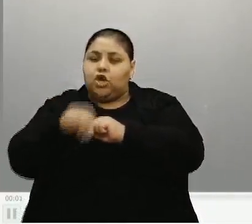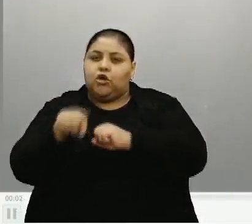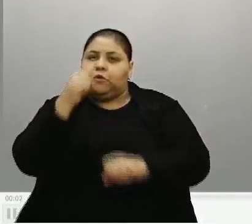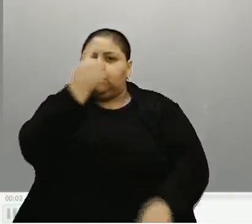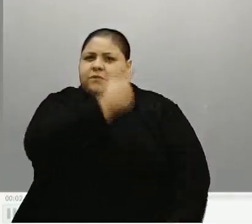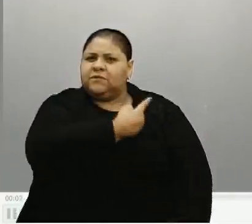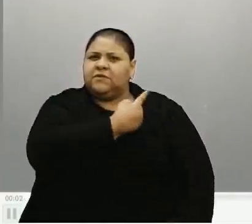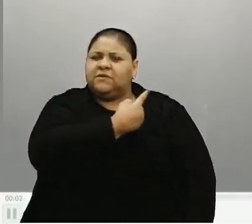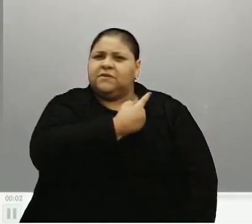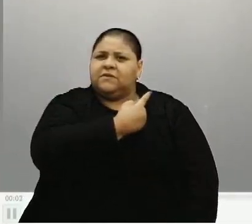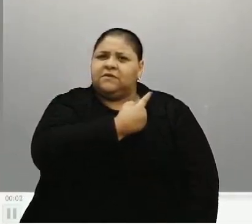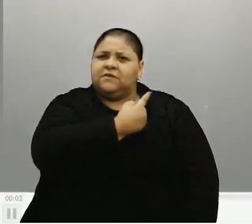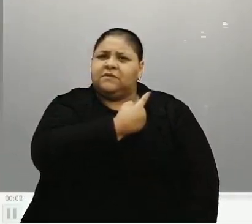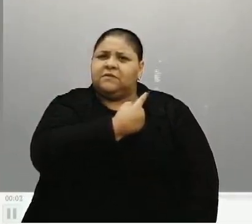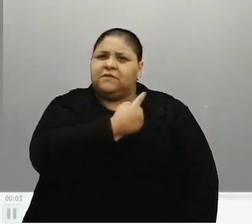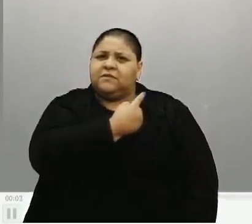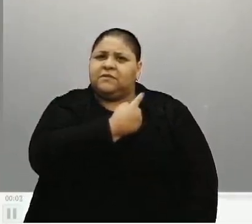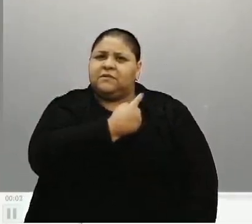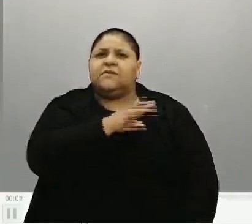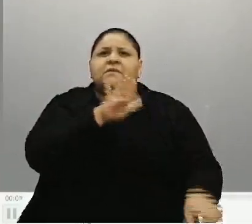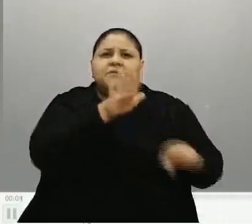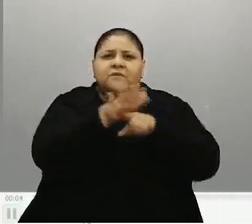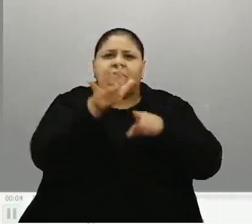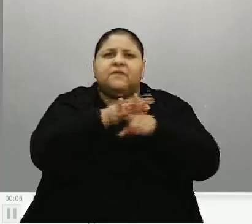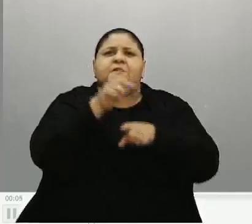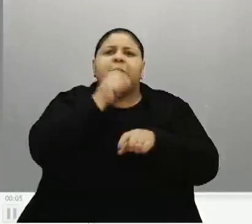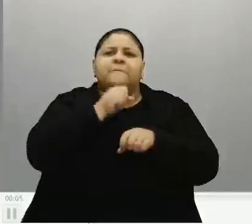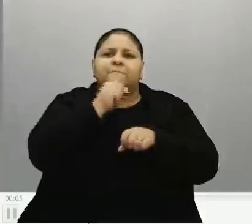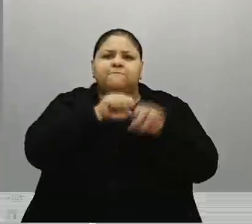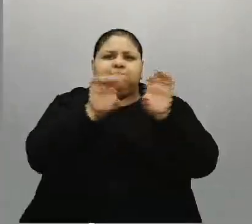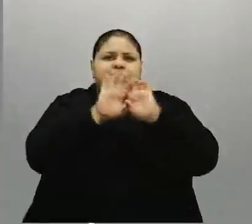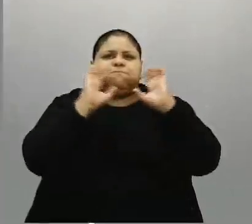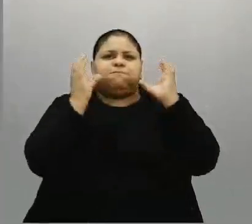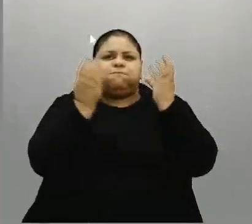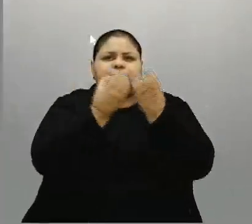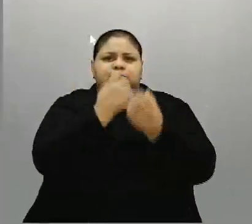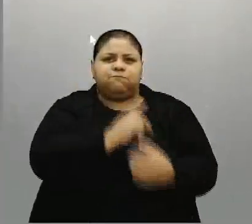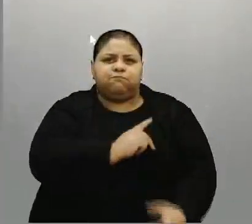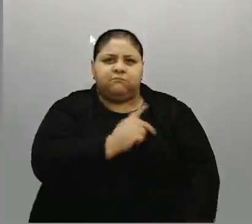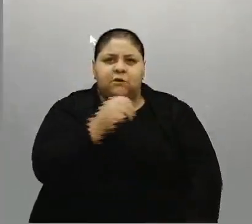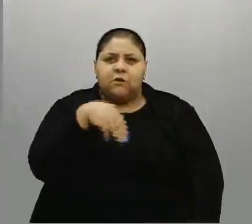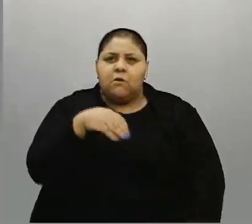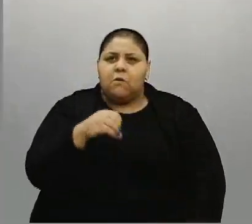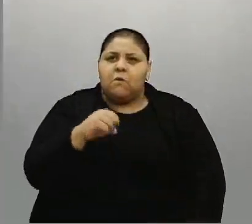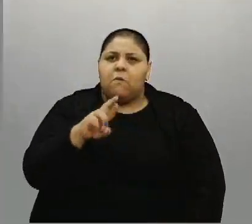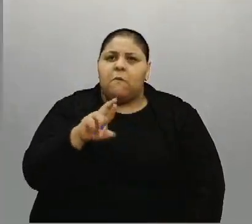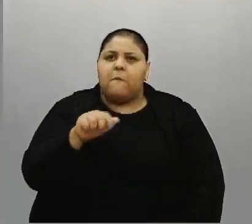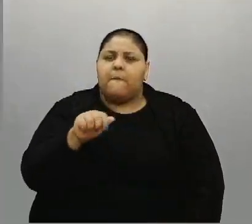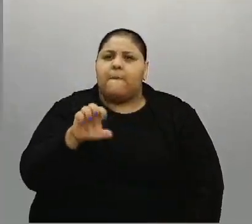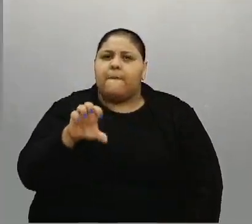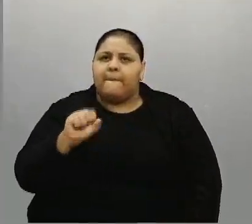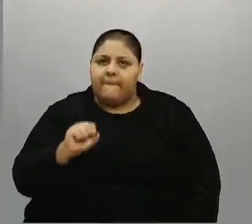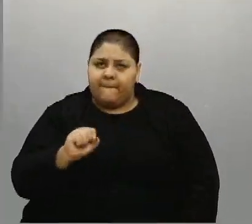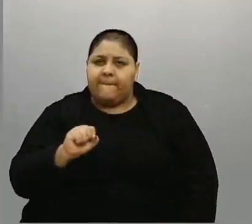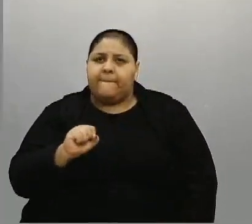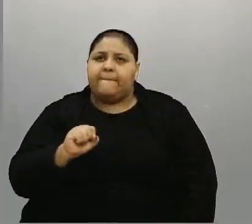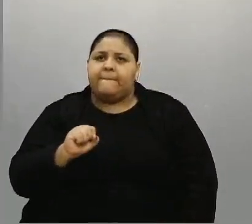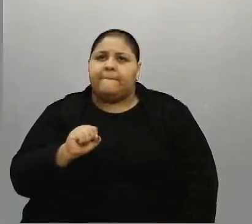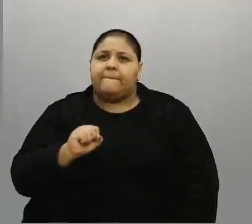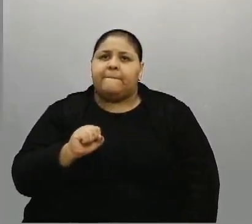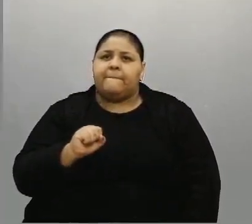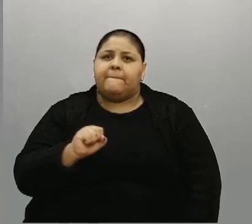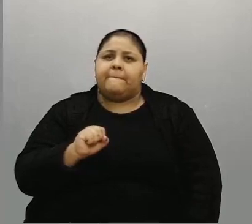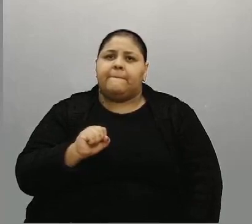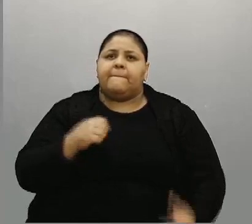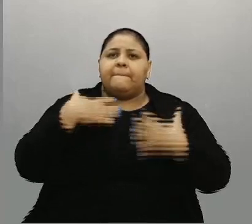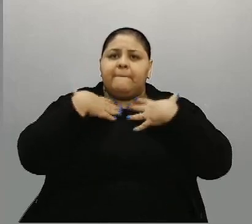Beltrão de Queiroz, né, é uma demanda antiga da comunidade, presidente Moraes, pessoal no Mosaico da Quebrada.